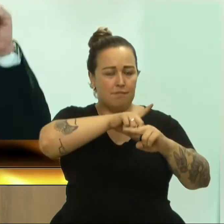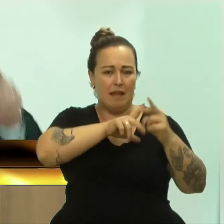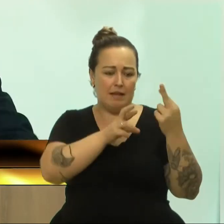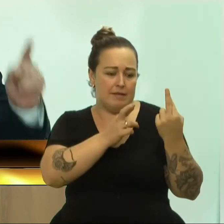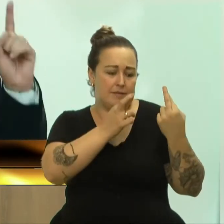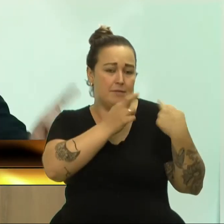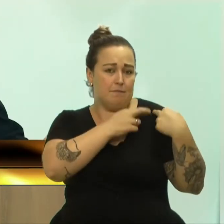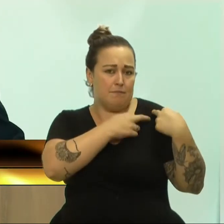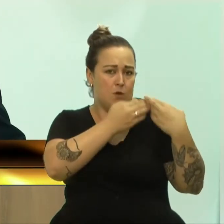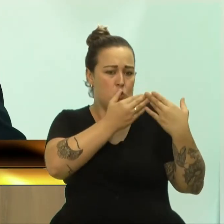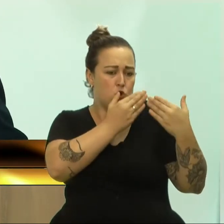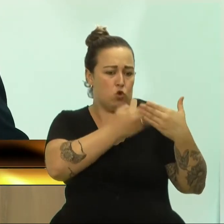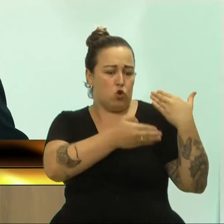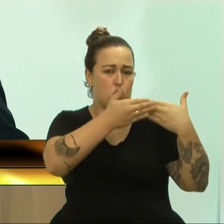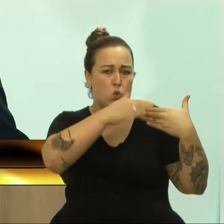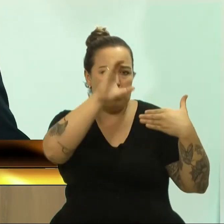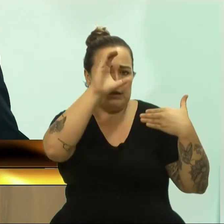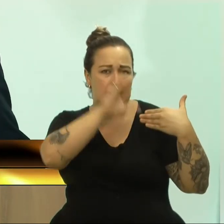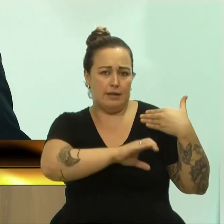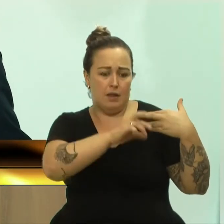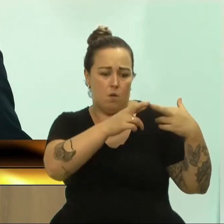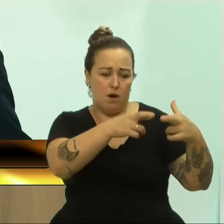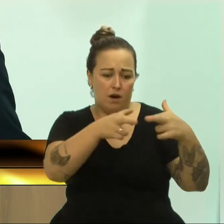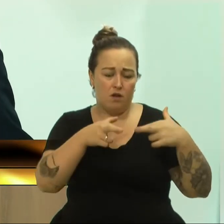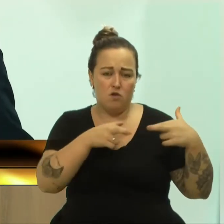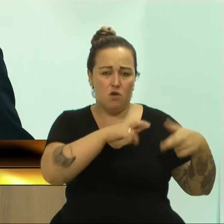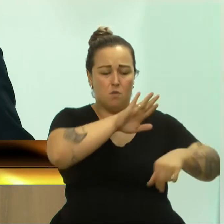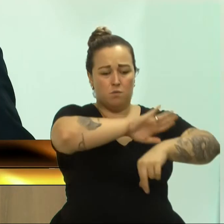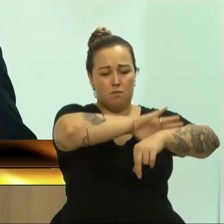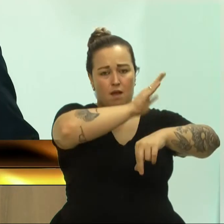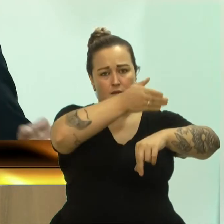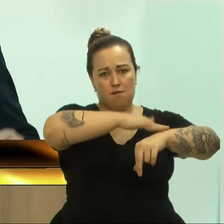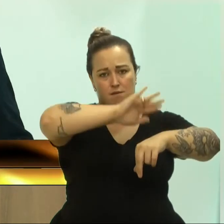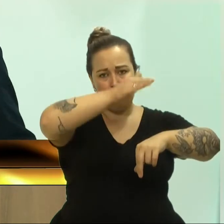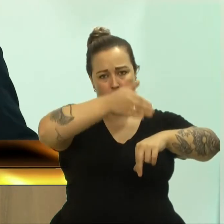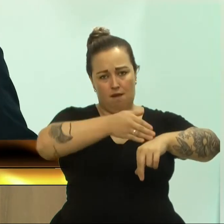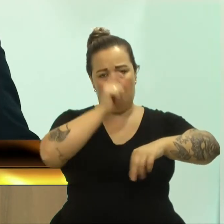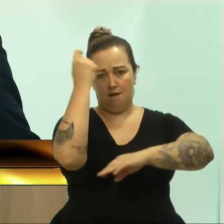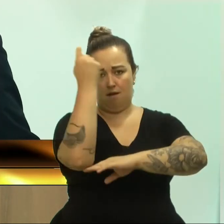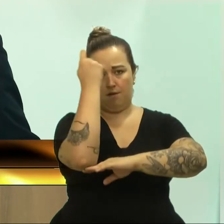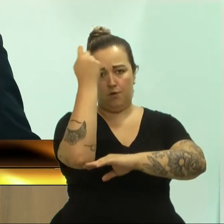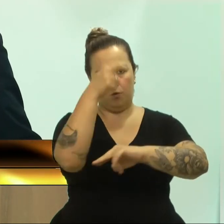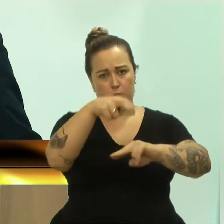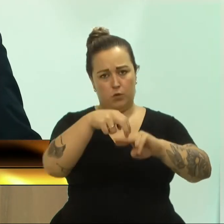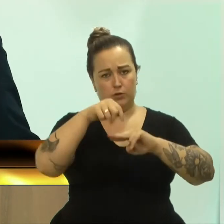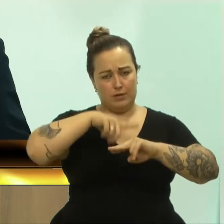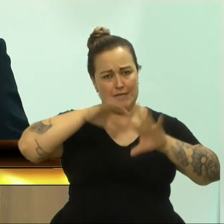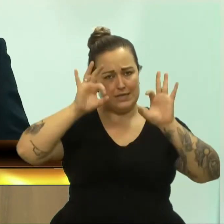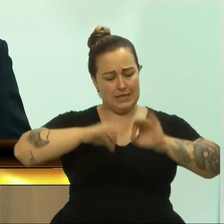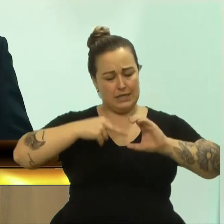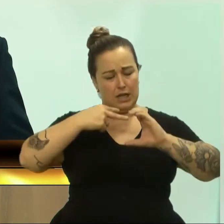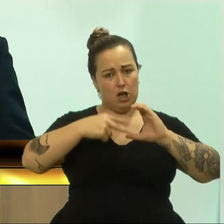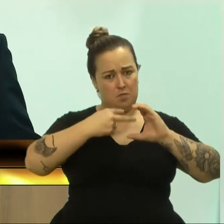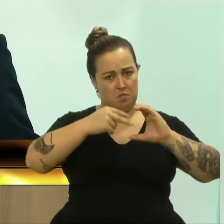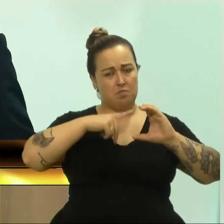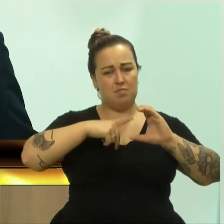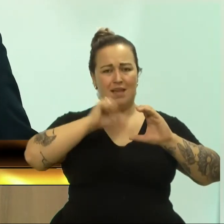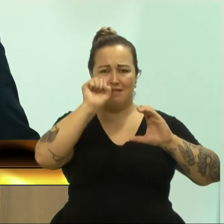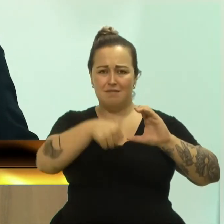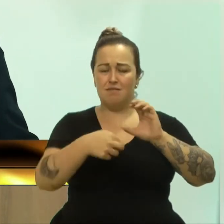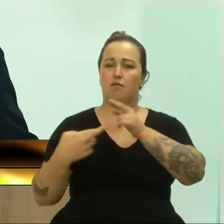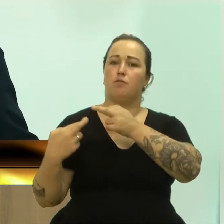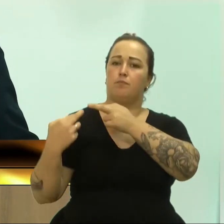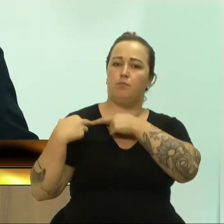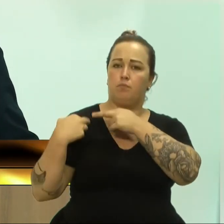os cidadãos da região da Serra Gaúcha. Por isso que eu tenho convicção que a Câmara de Vereadores tem a sua responsabilidade,